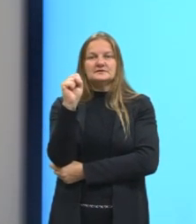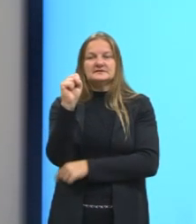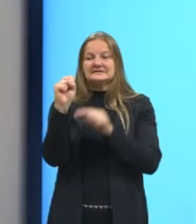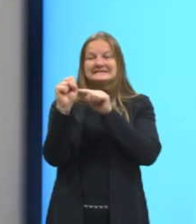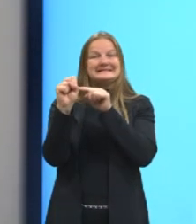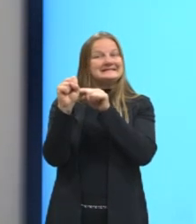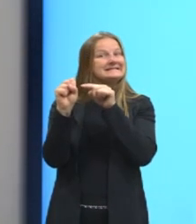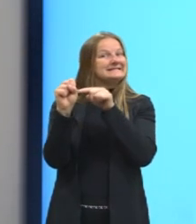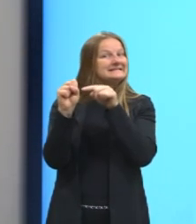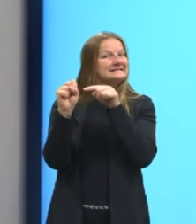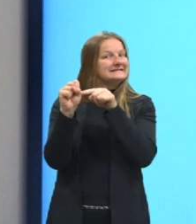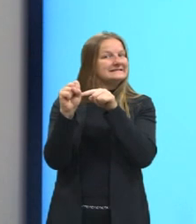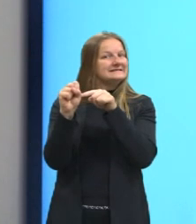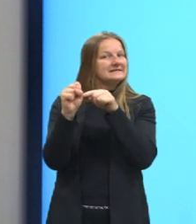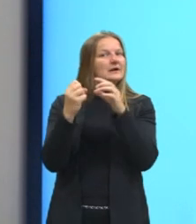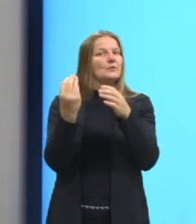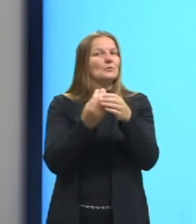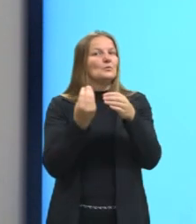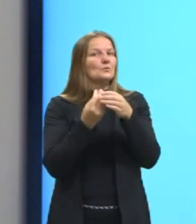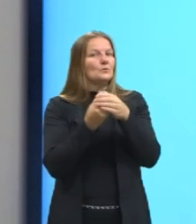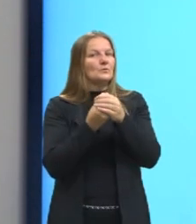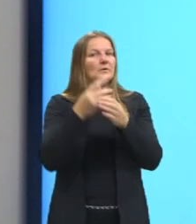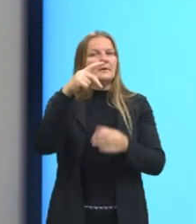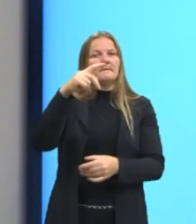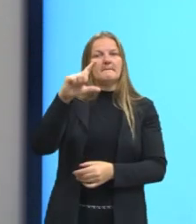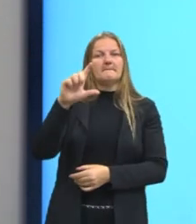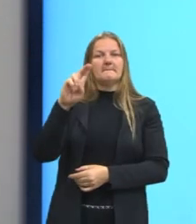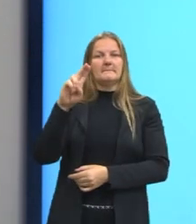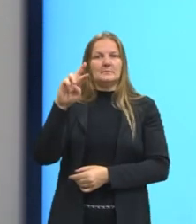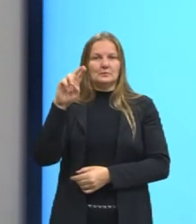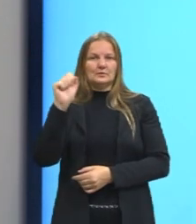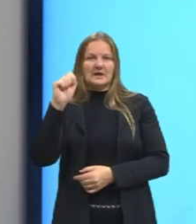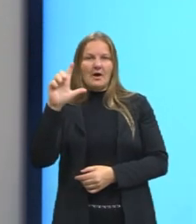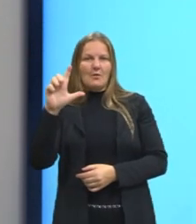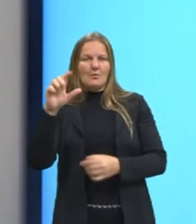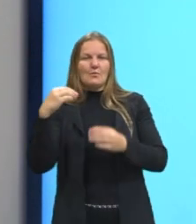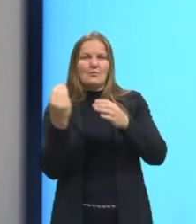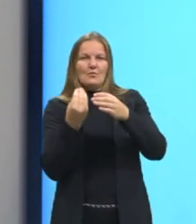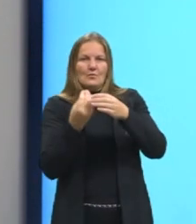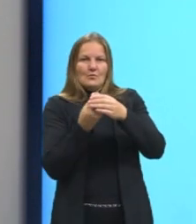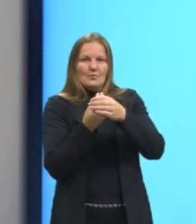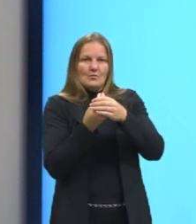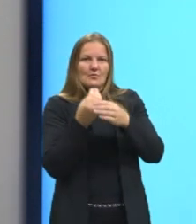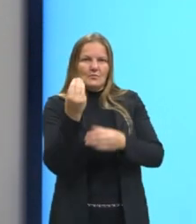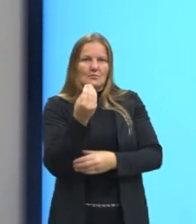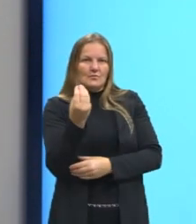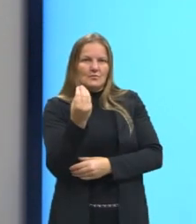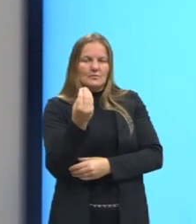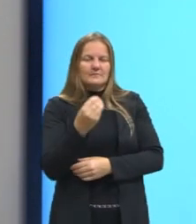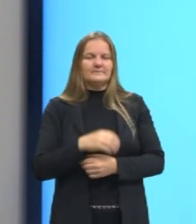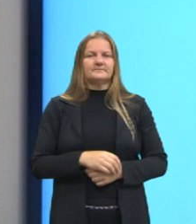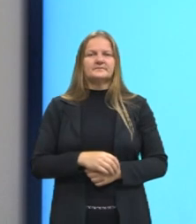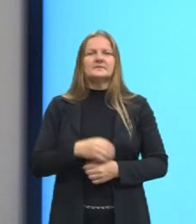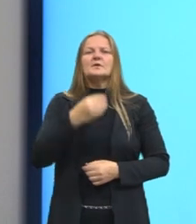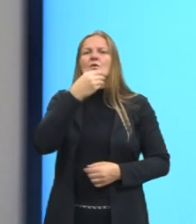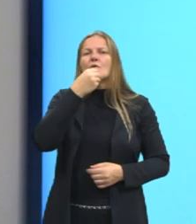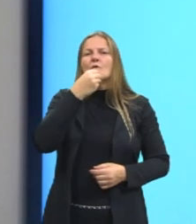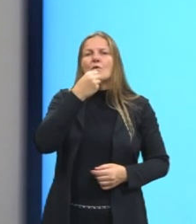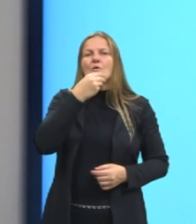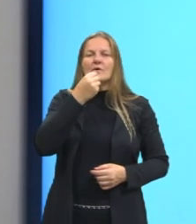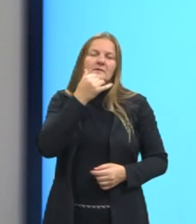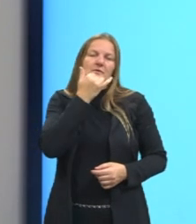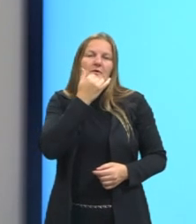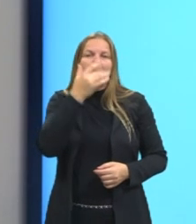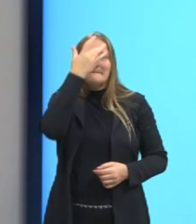palavra tipos nós podemos aí levar ou utilizar o termo homens